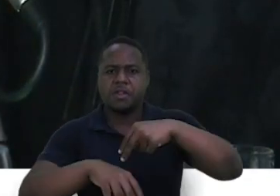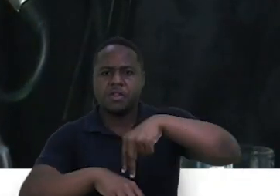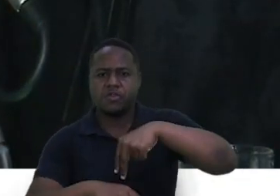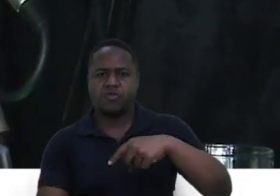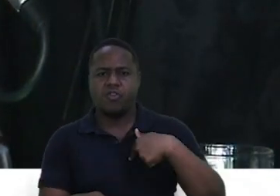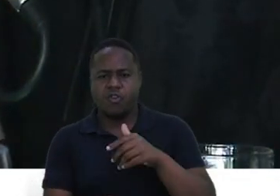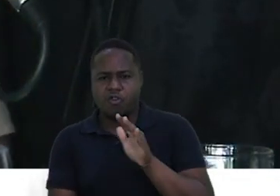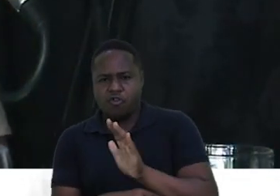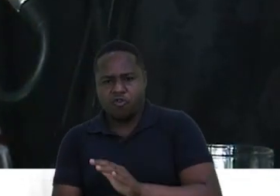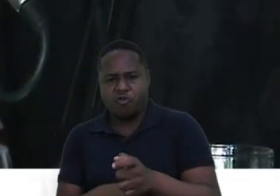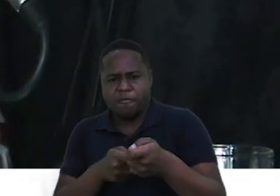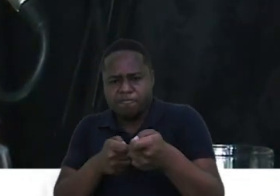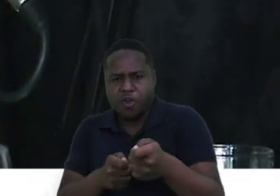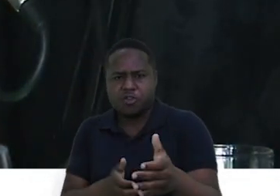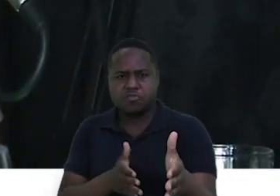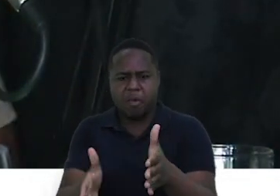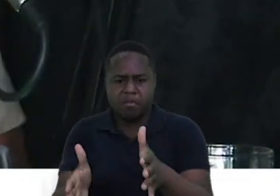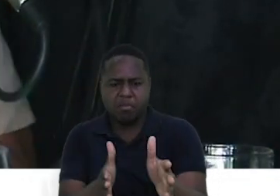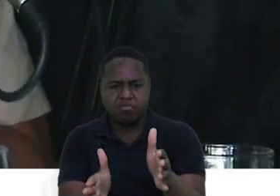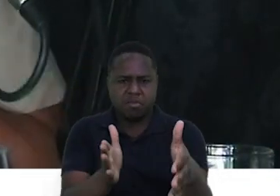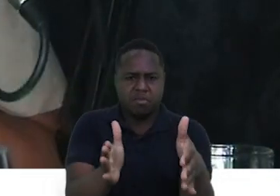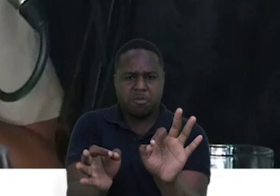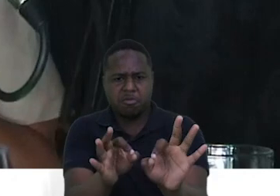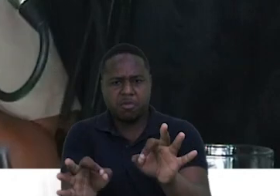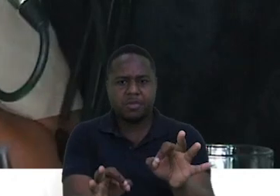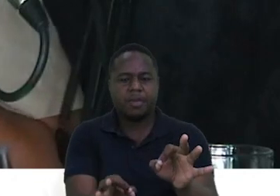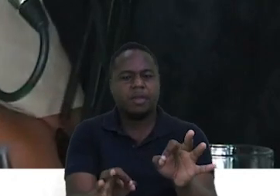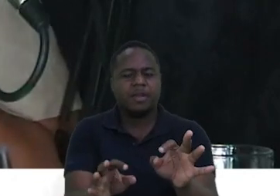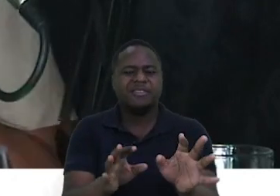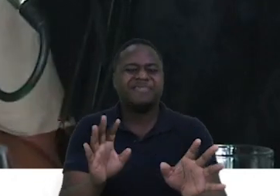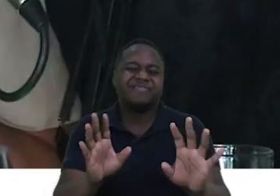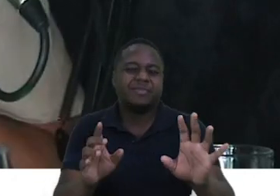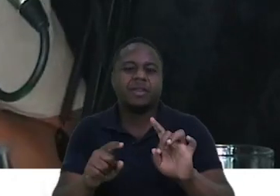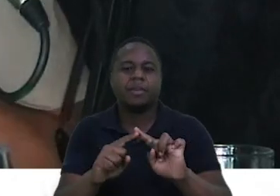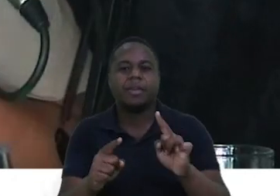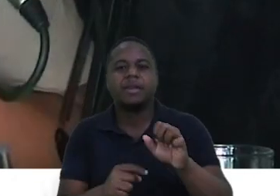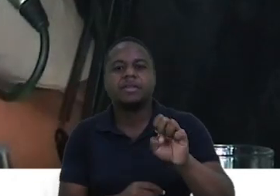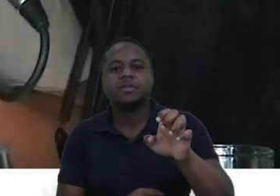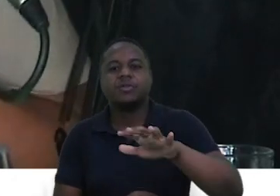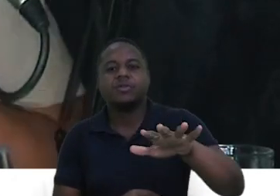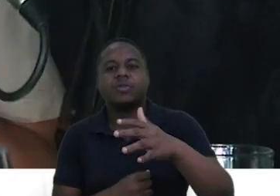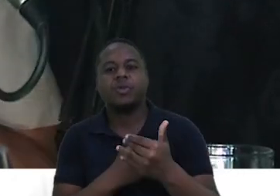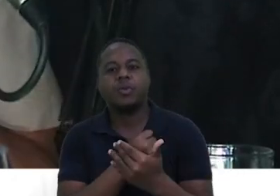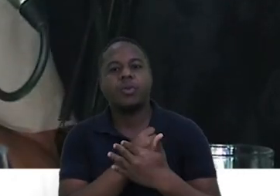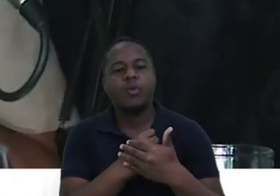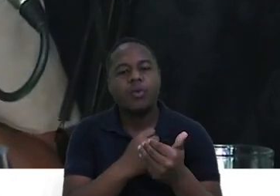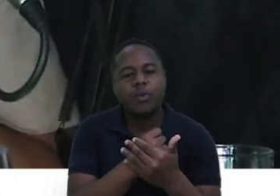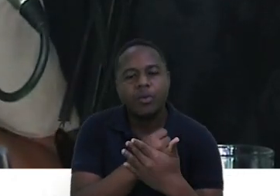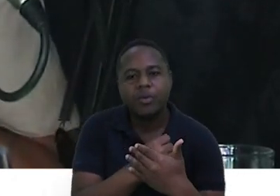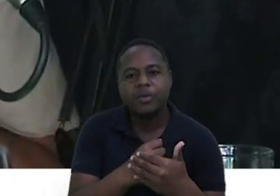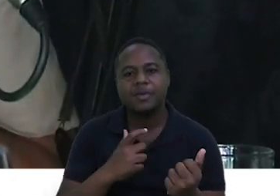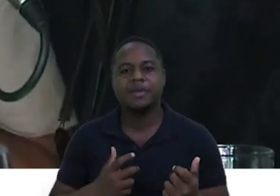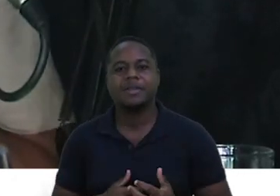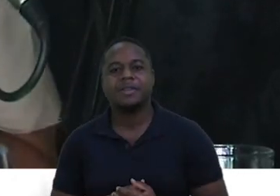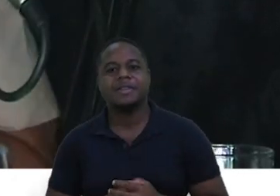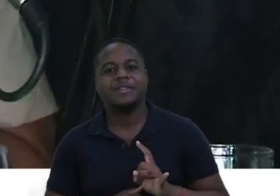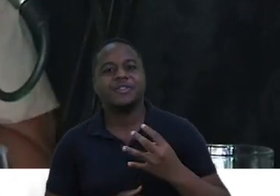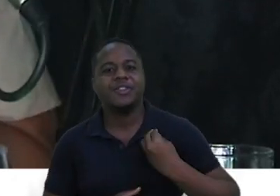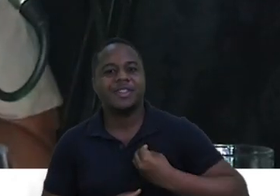de um jeito e pronto, e para nisso. Mas quando a gente cuida disso, e nem é sobre dança